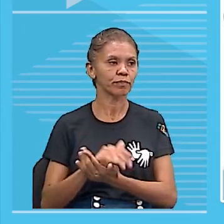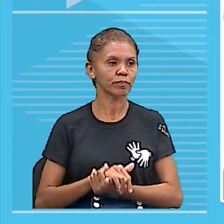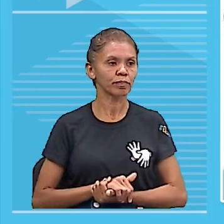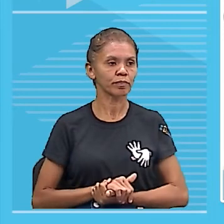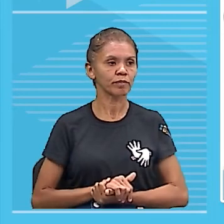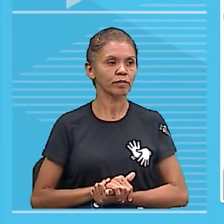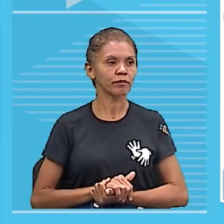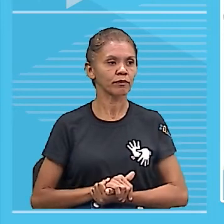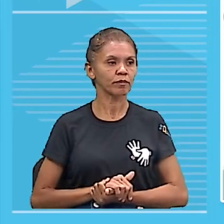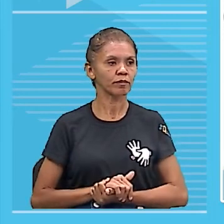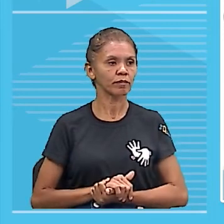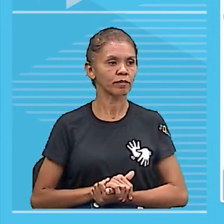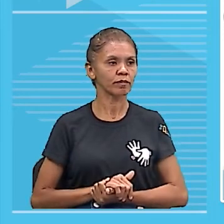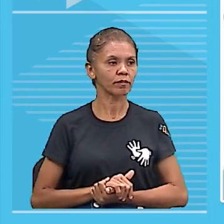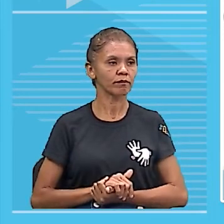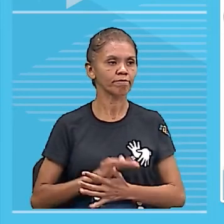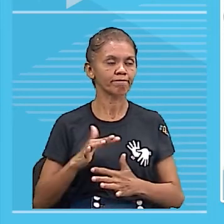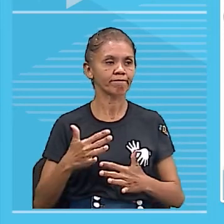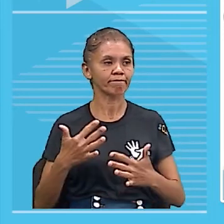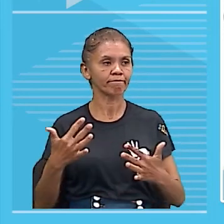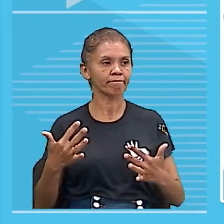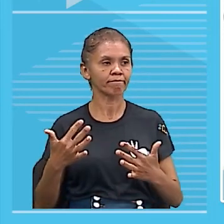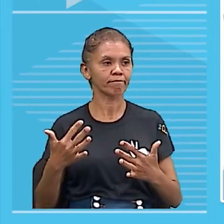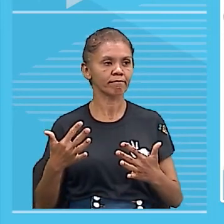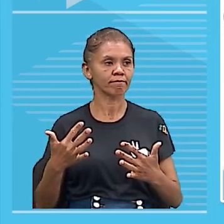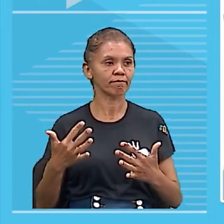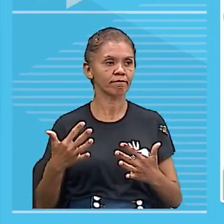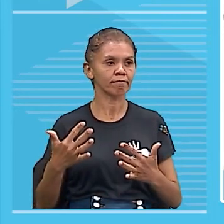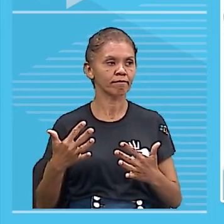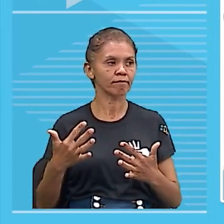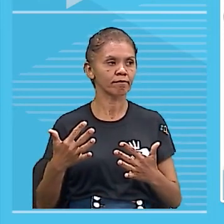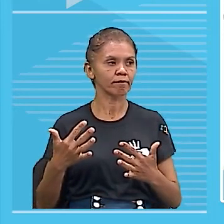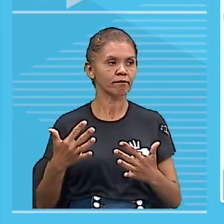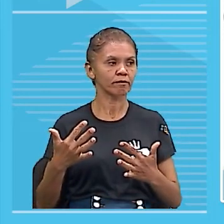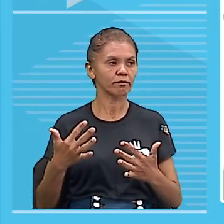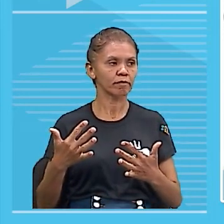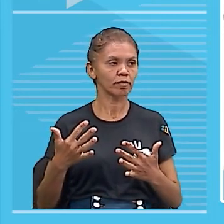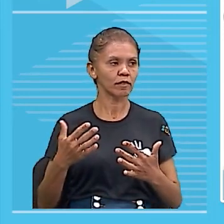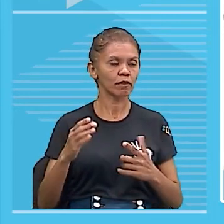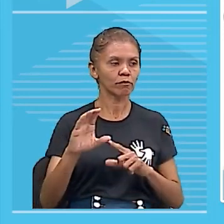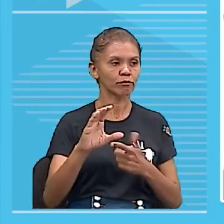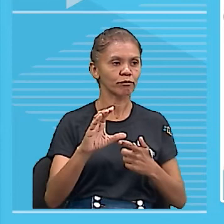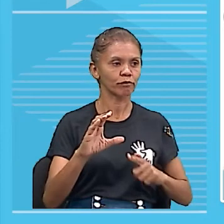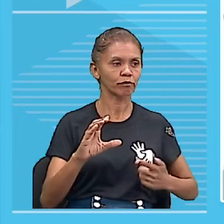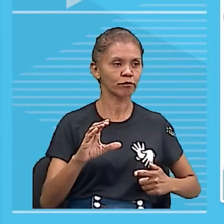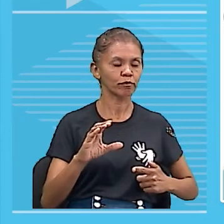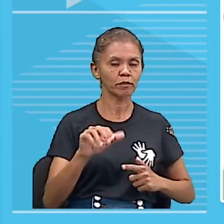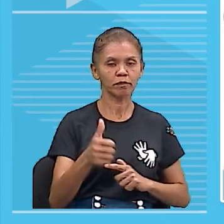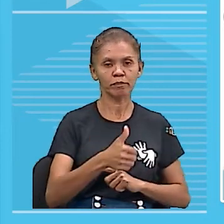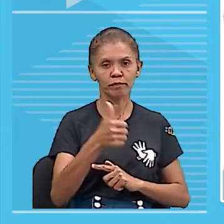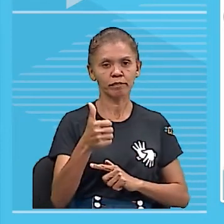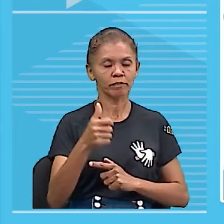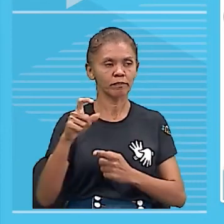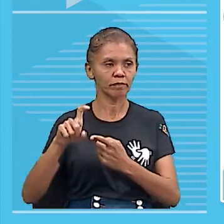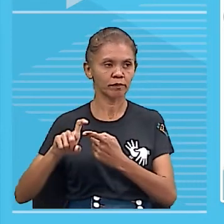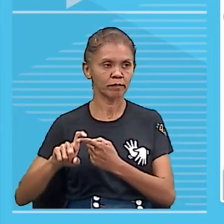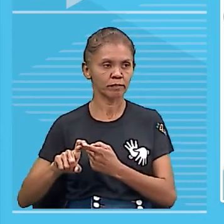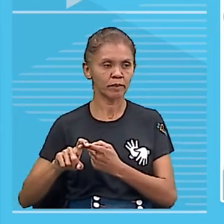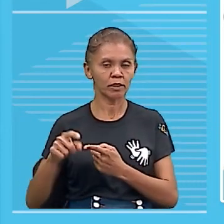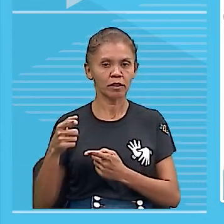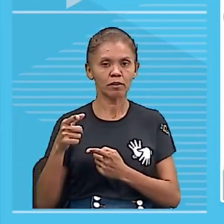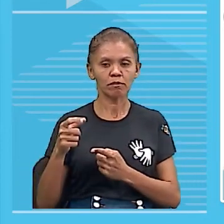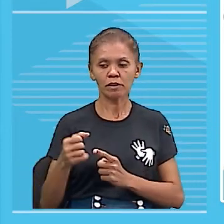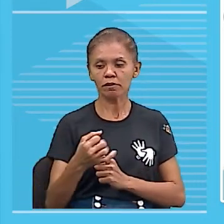E aí bom então vai ter uma parcela da corrente para o primeiro resistor uma outra